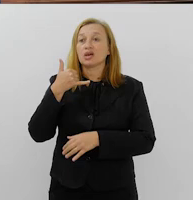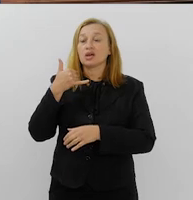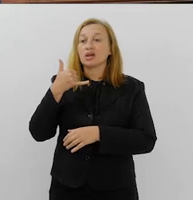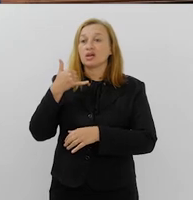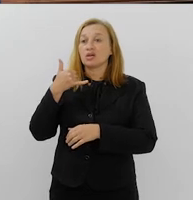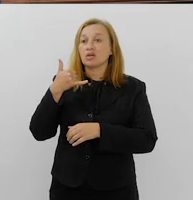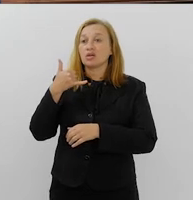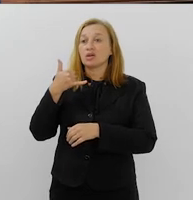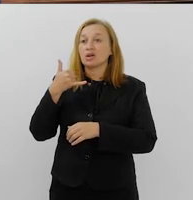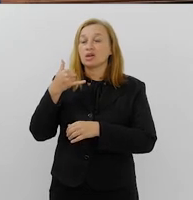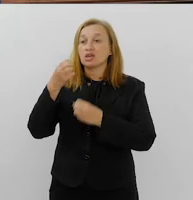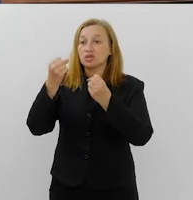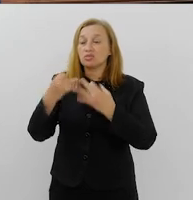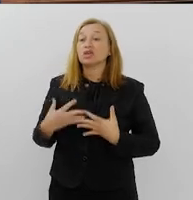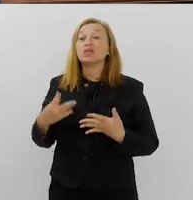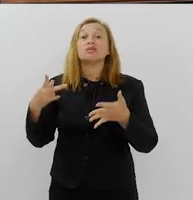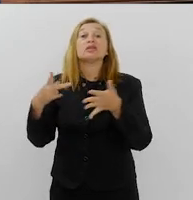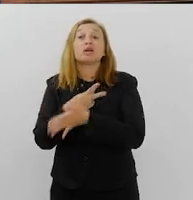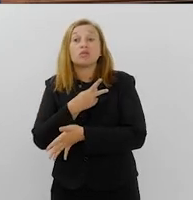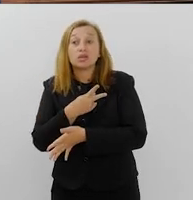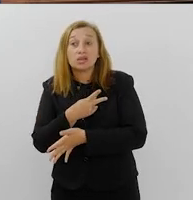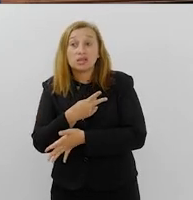passando a conversa deles.